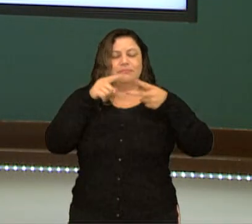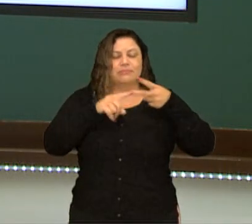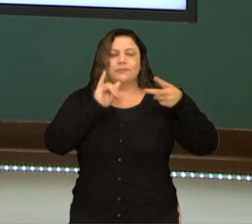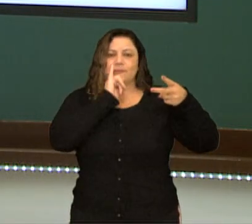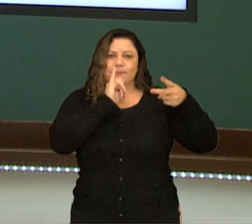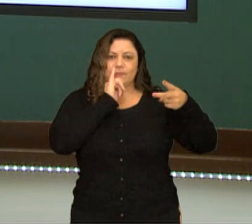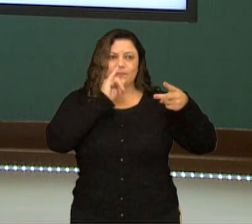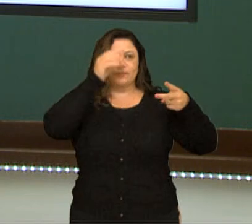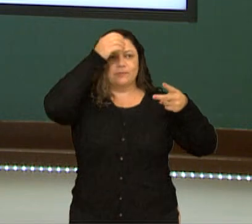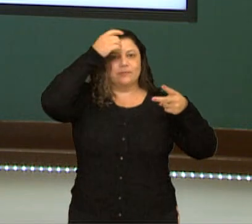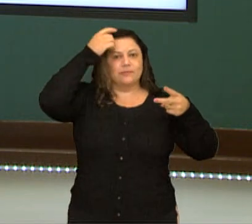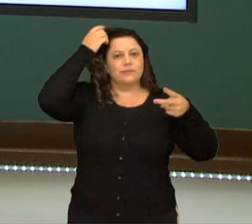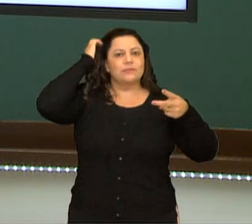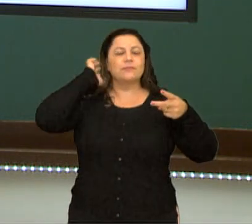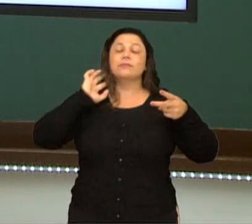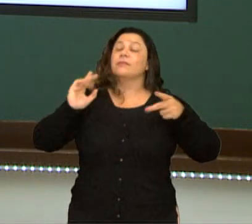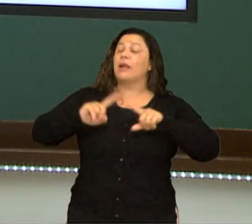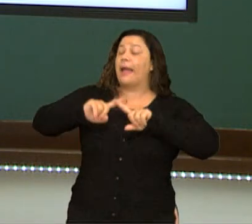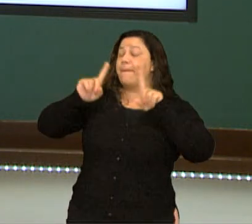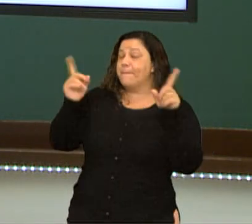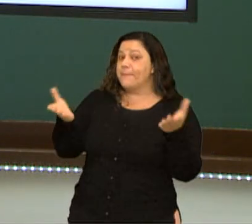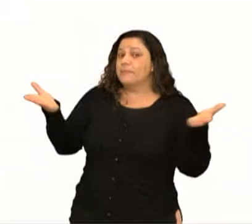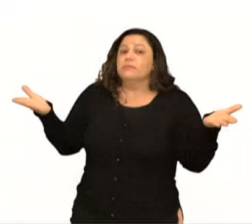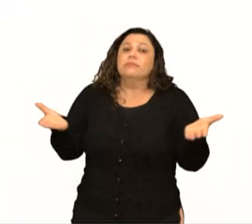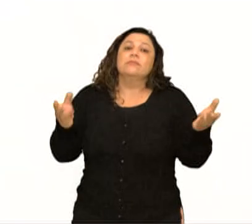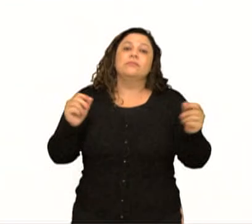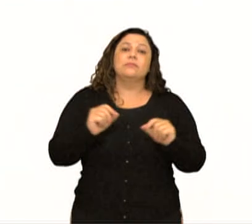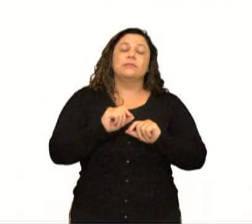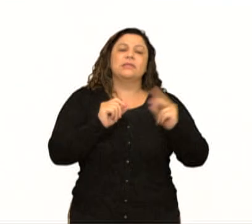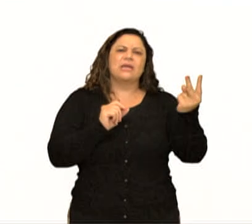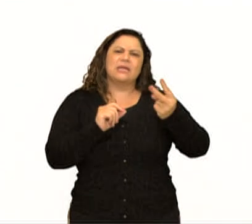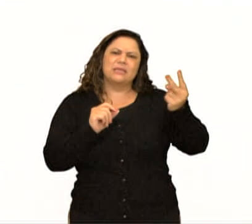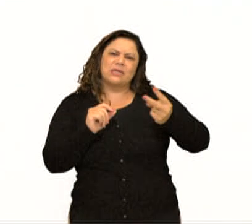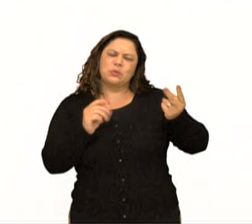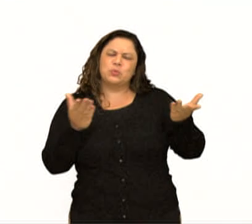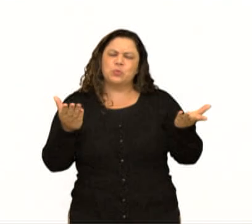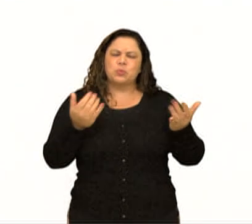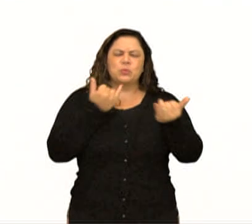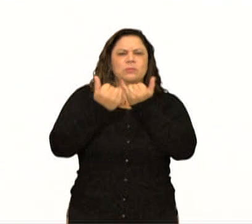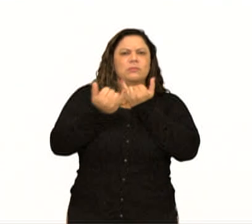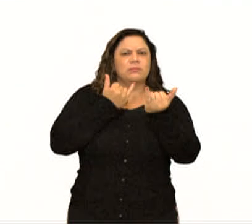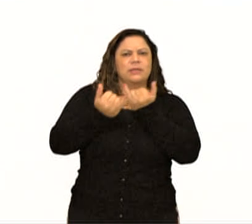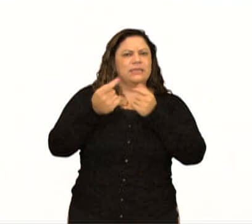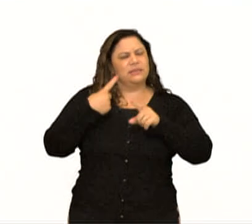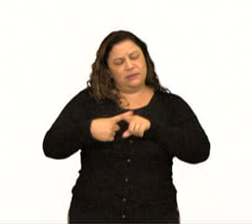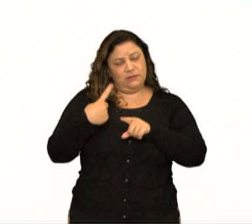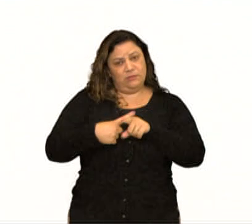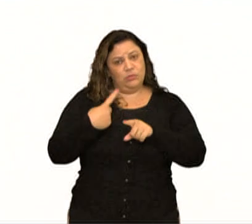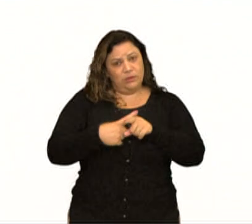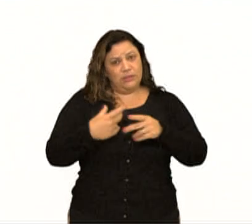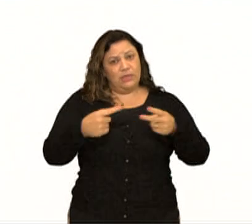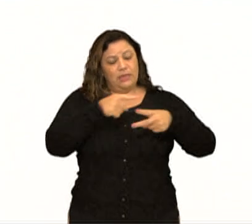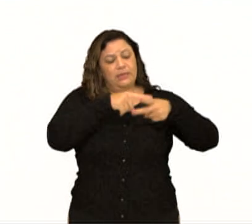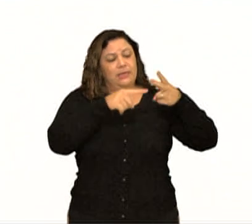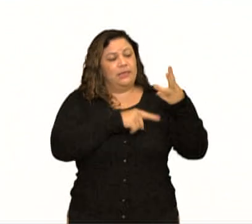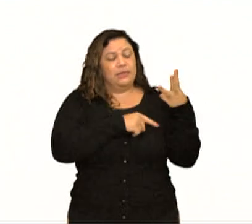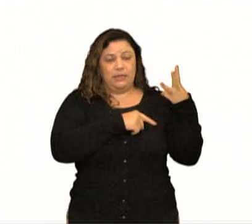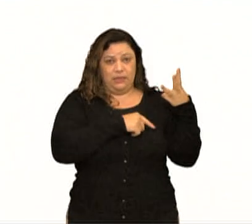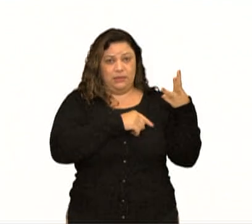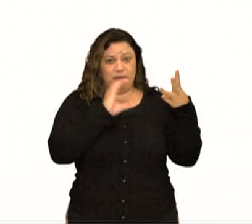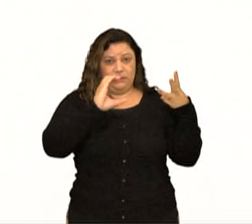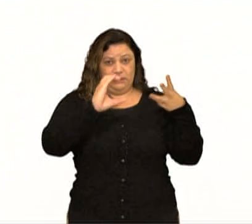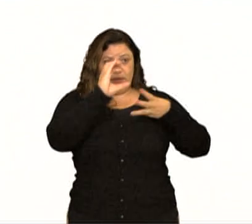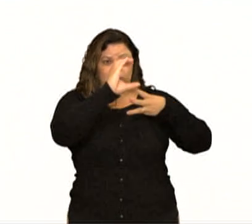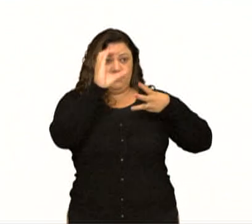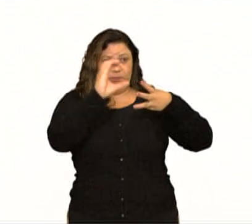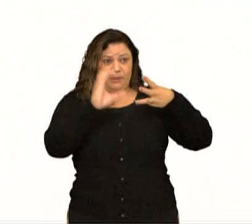exemplos. Professor, essas 2 substâncias são muito parecidas, professor, porque elas têm 3 carbonos na